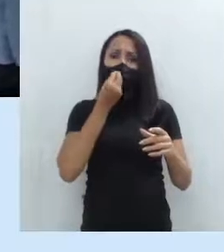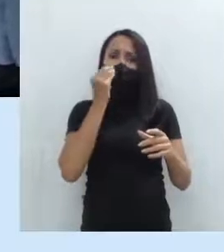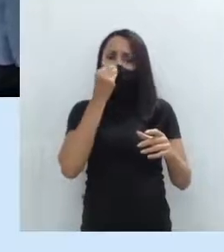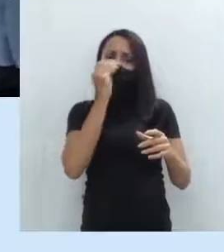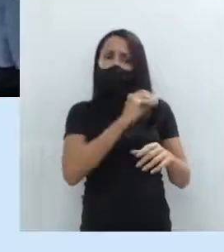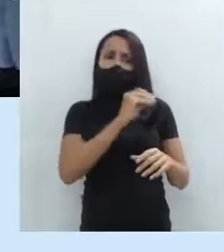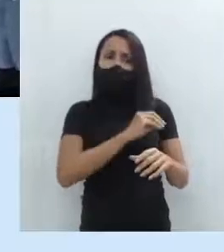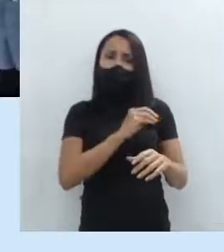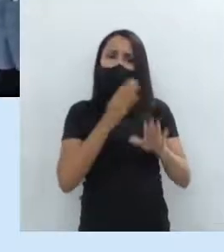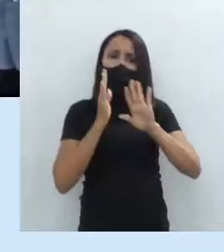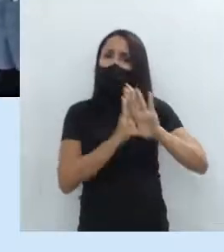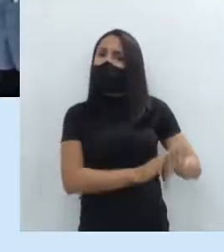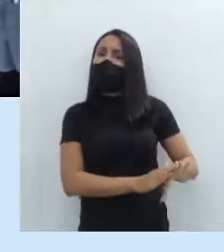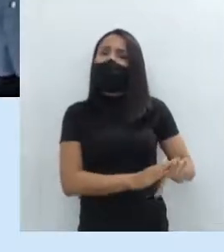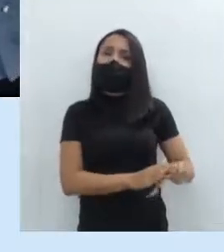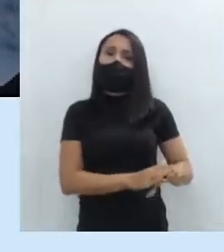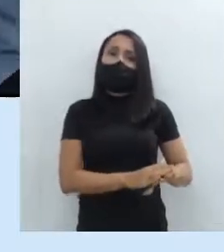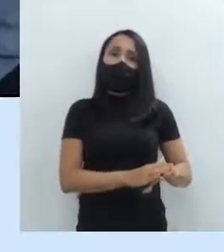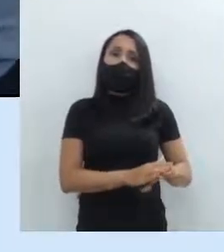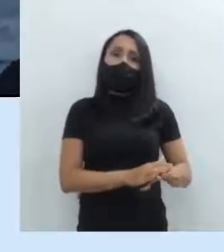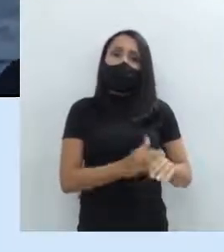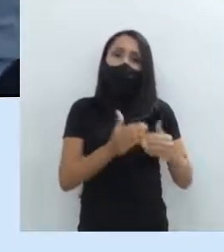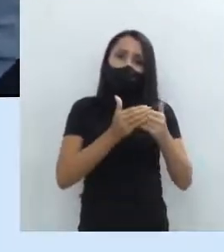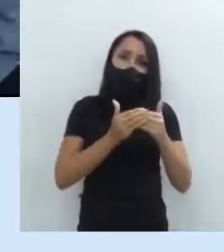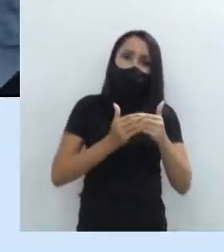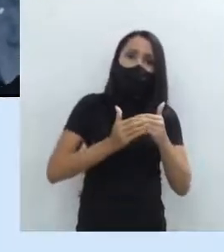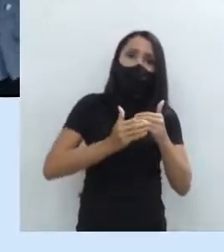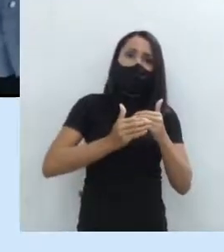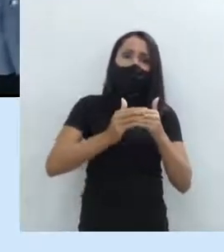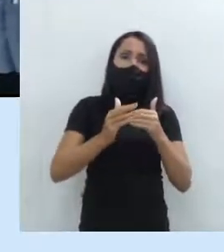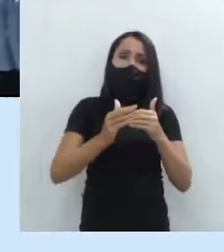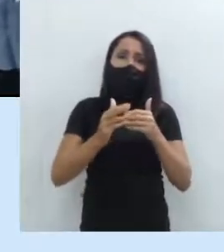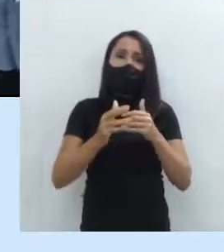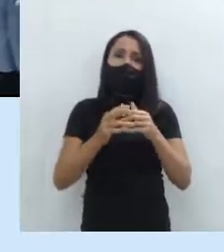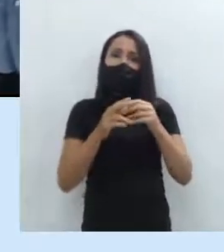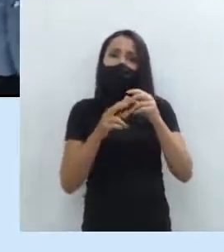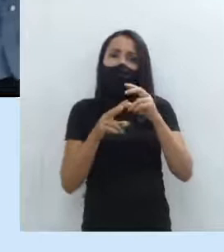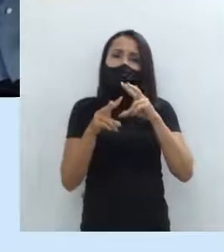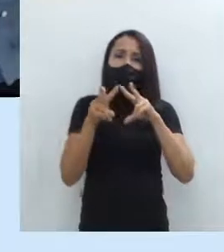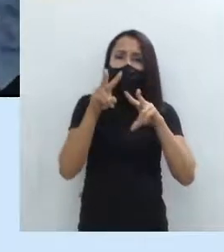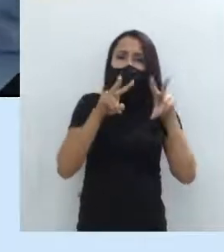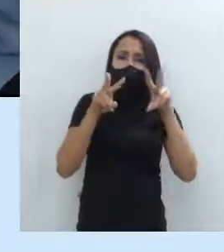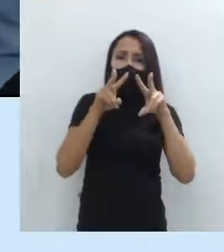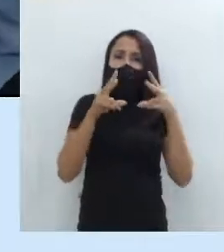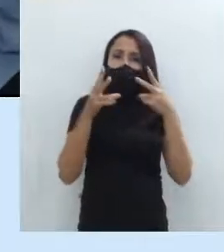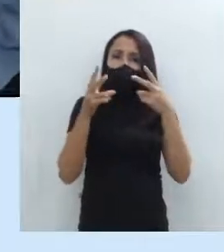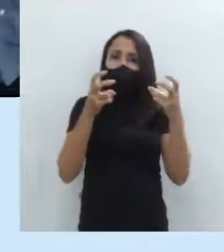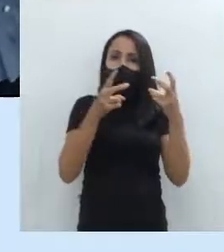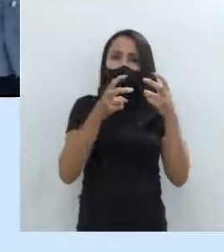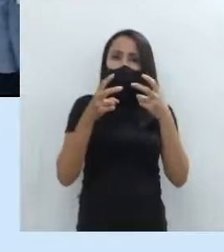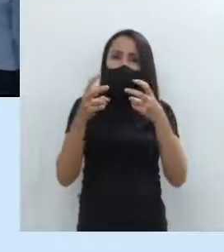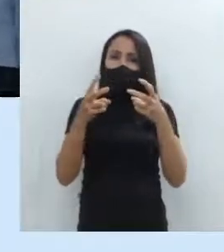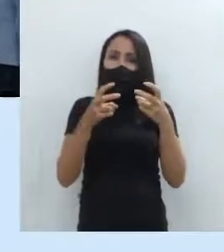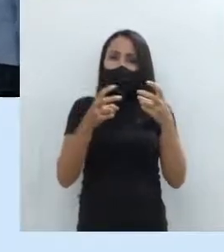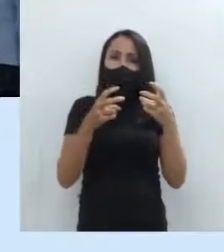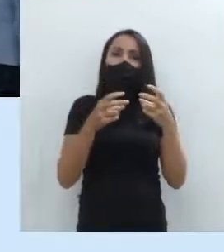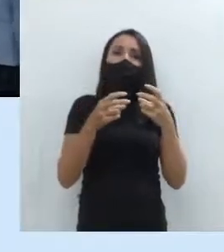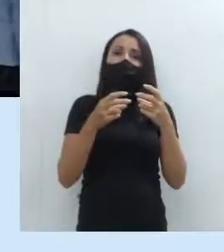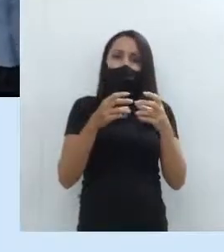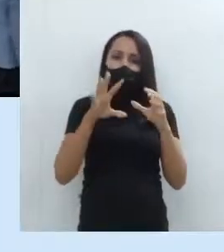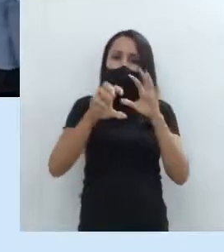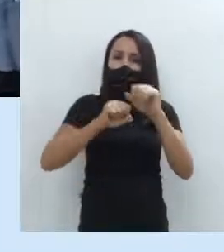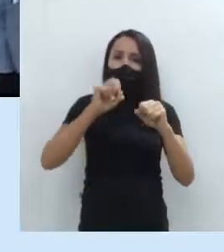chamado. Por quê? Só que a gente começa a ir a atravessar, né? A gente começa a buscar alguma coisa, a